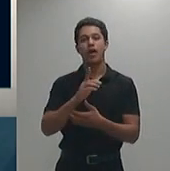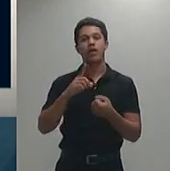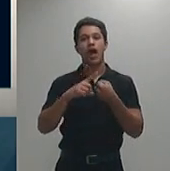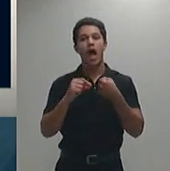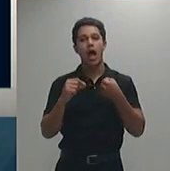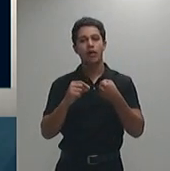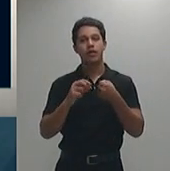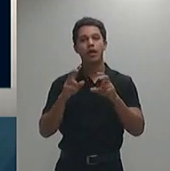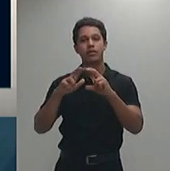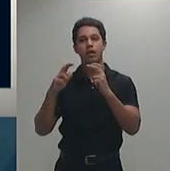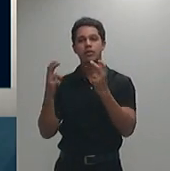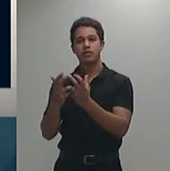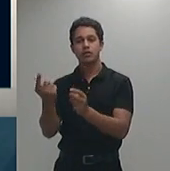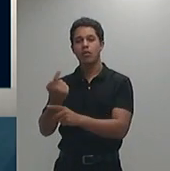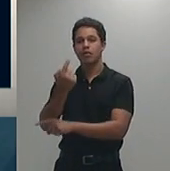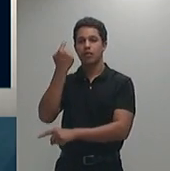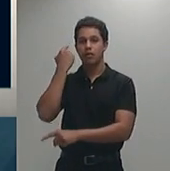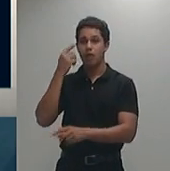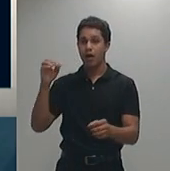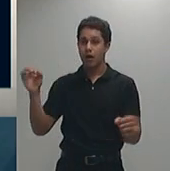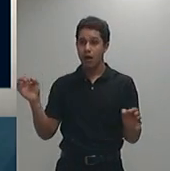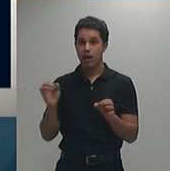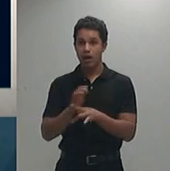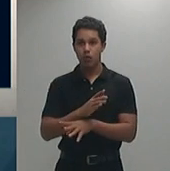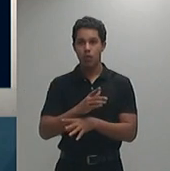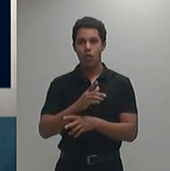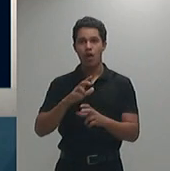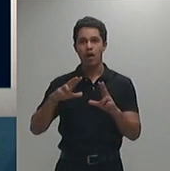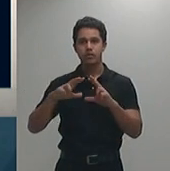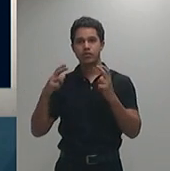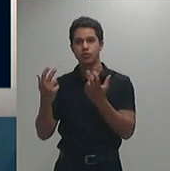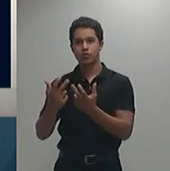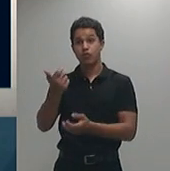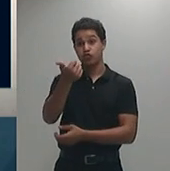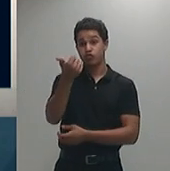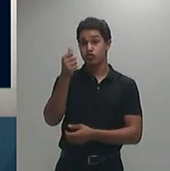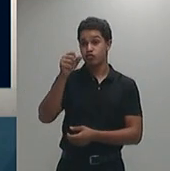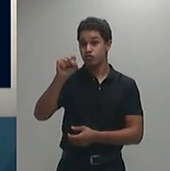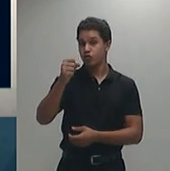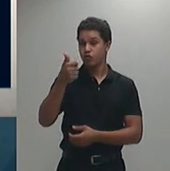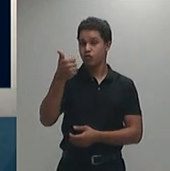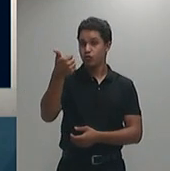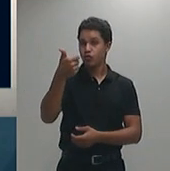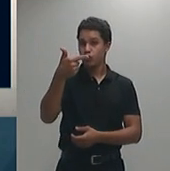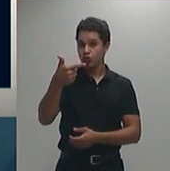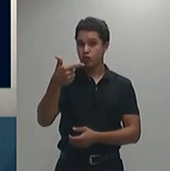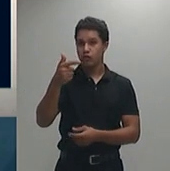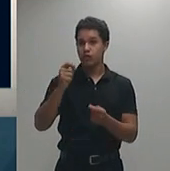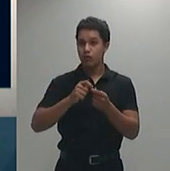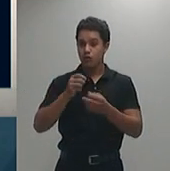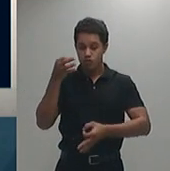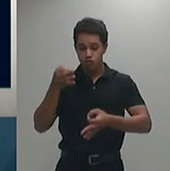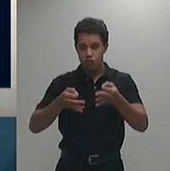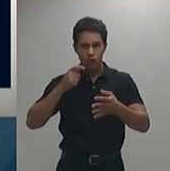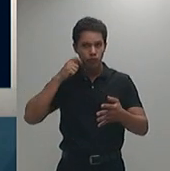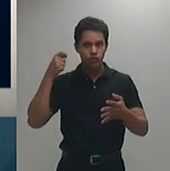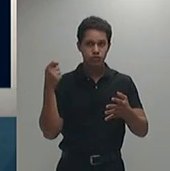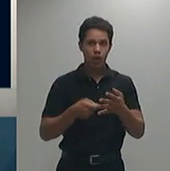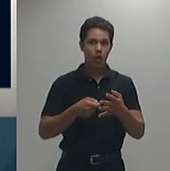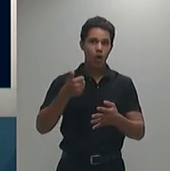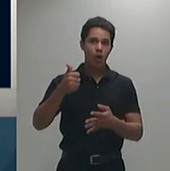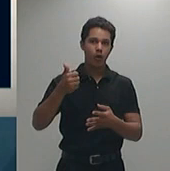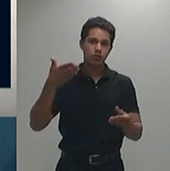encerrou-se a sessão às dezoito e 12 tendo sido julgados 11 processos definido a tese no tema